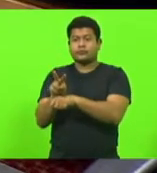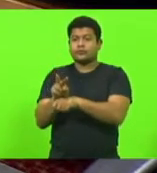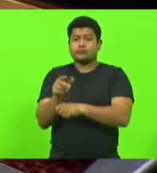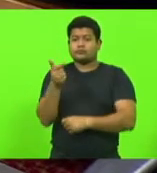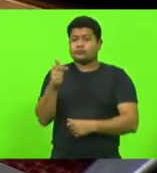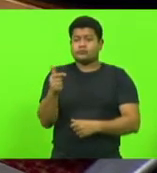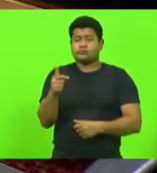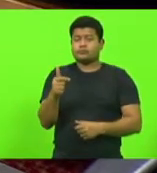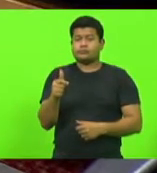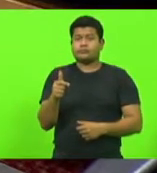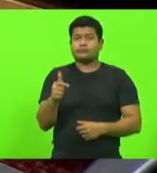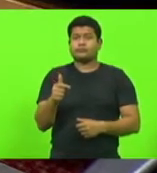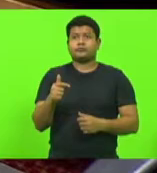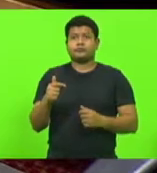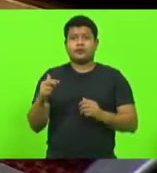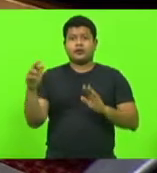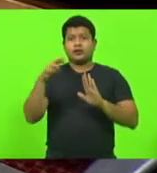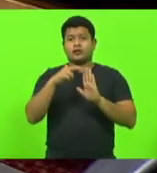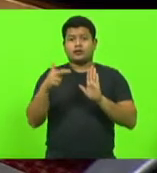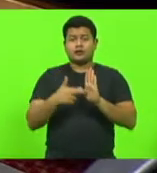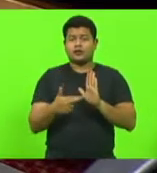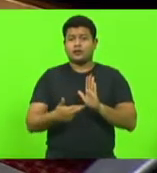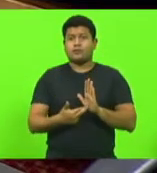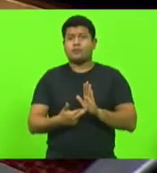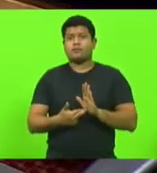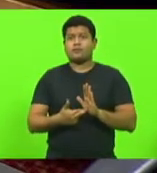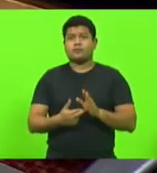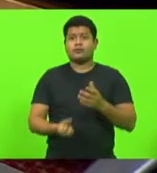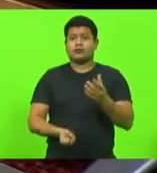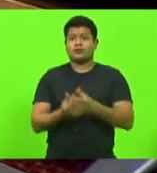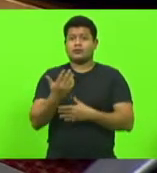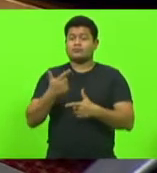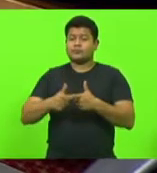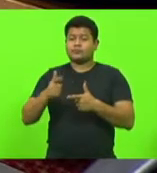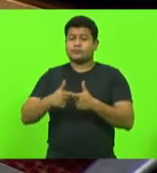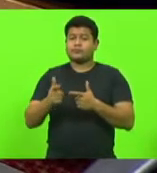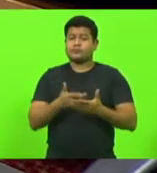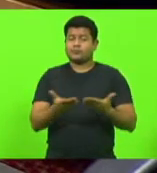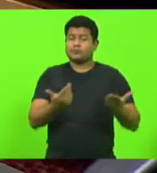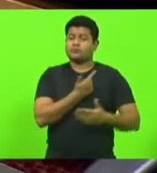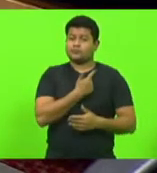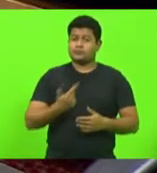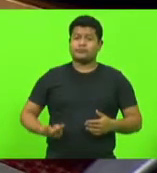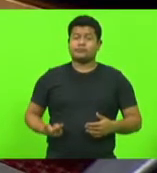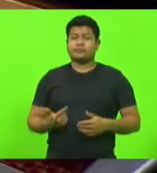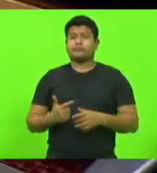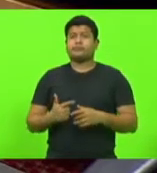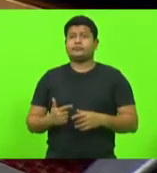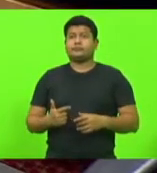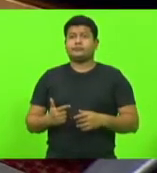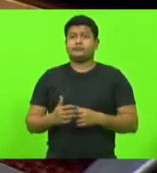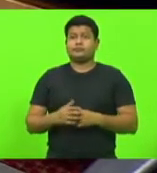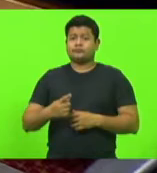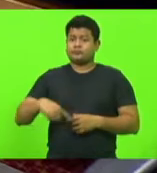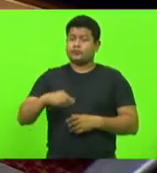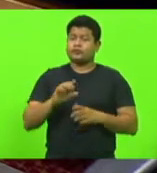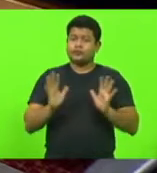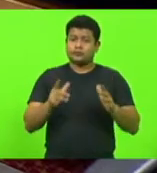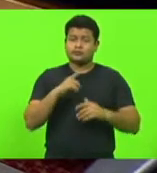inexistente no ordenamento jurídico. Cria problemas para a máquina do Estado, para o funcionamento. Nós já temos